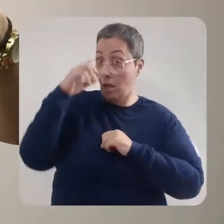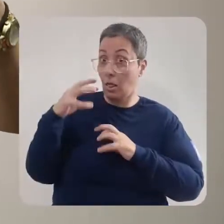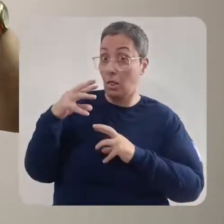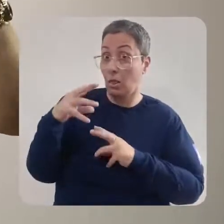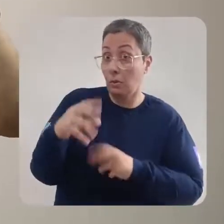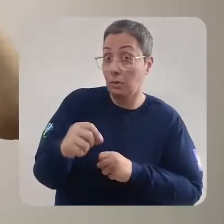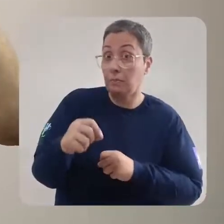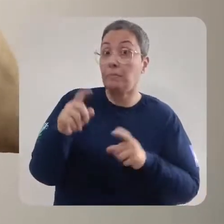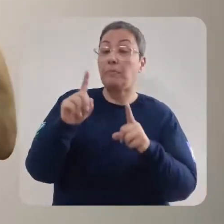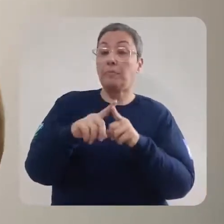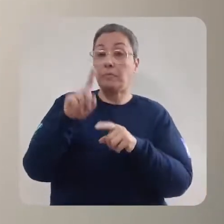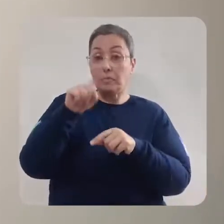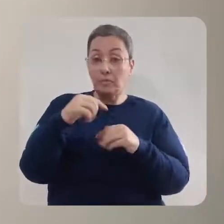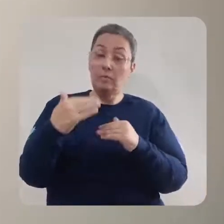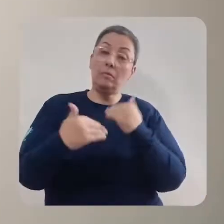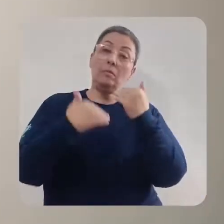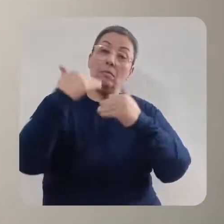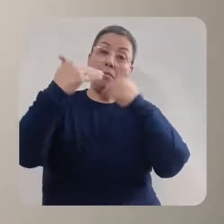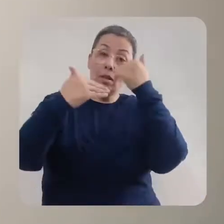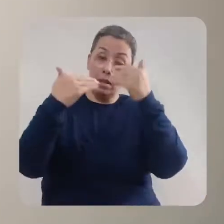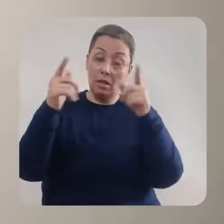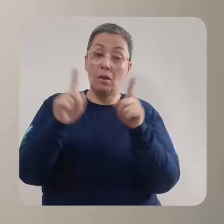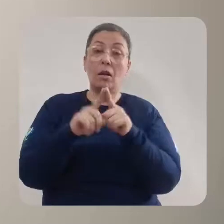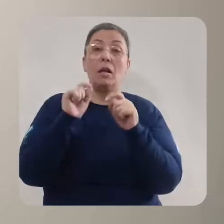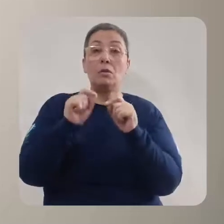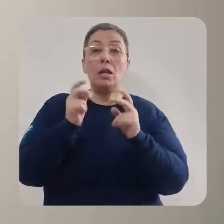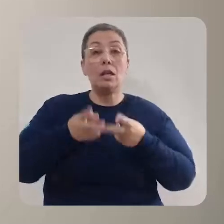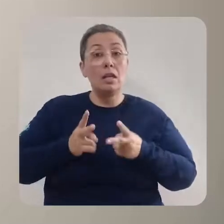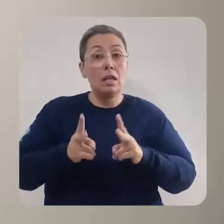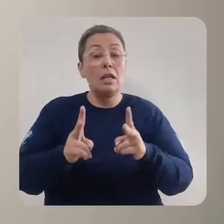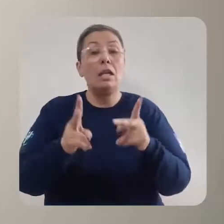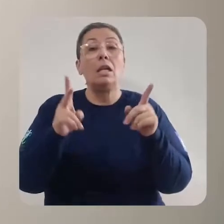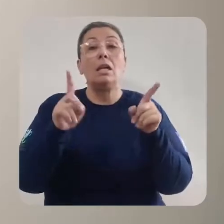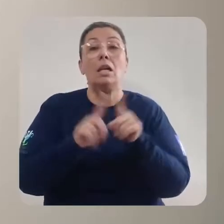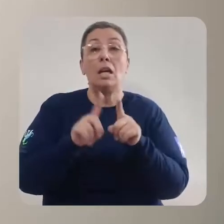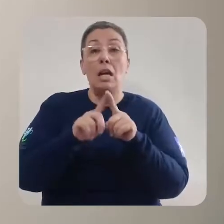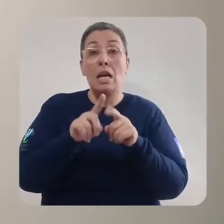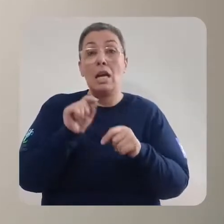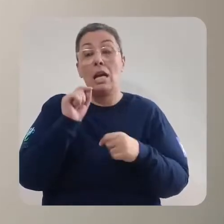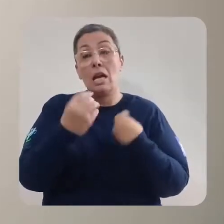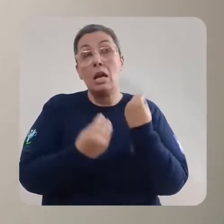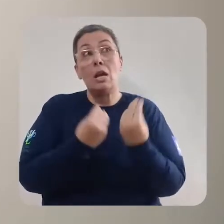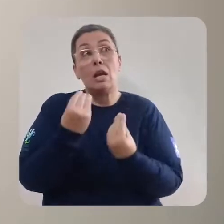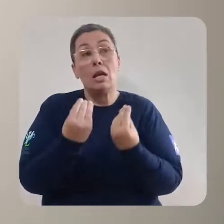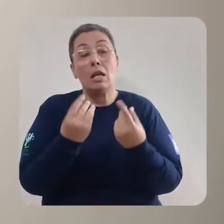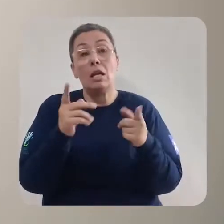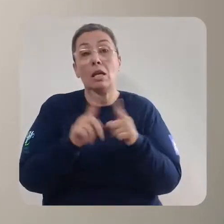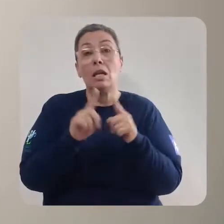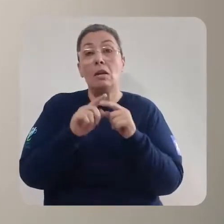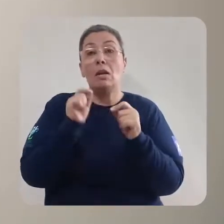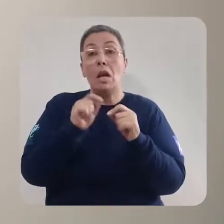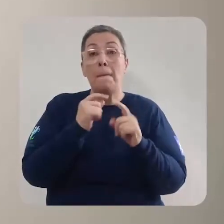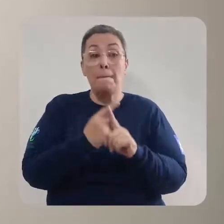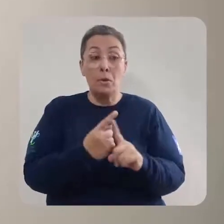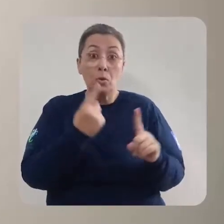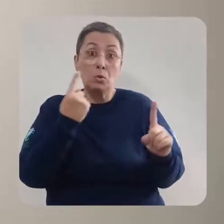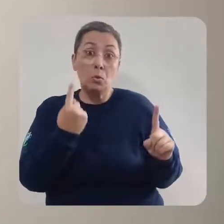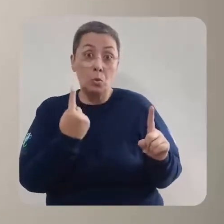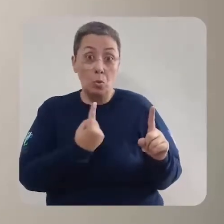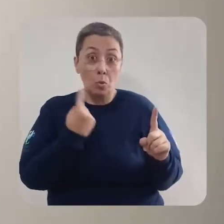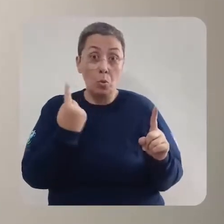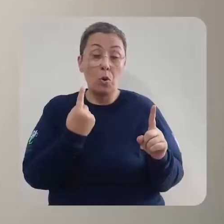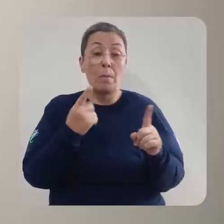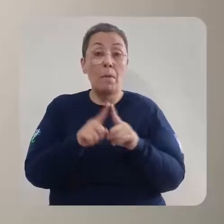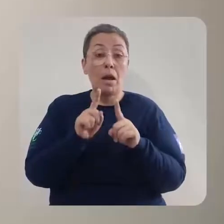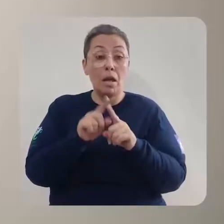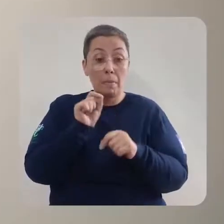como um todo. Ela é gradual, ela é contínua, ela é individual,